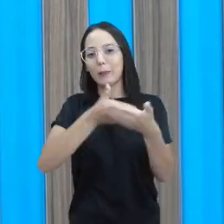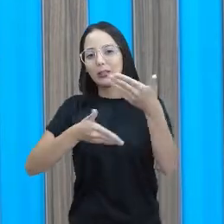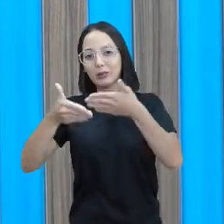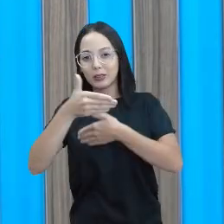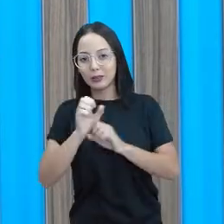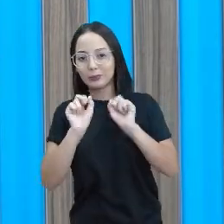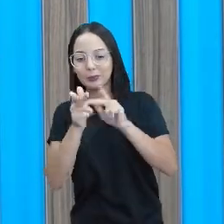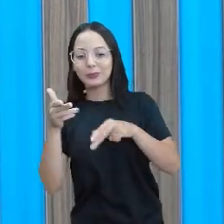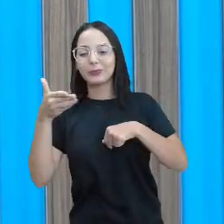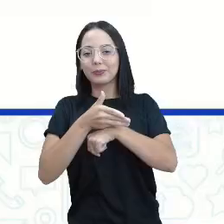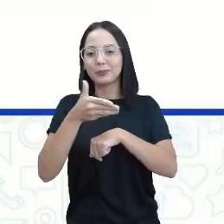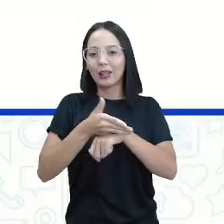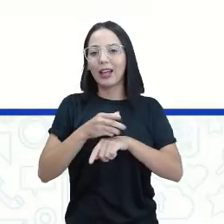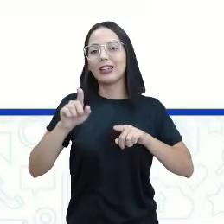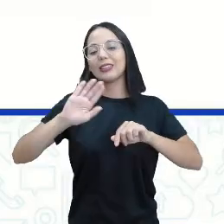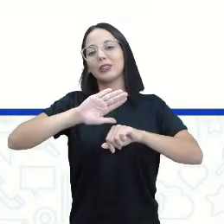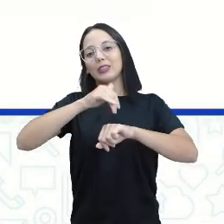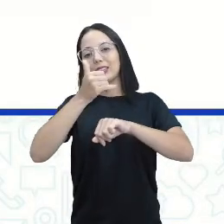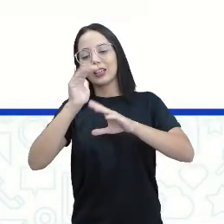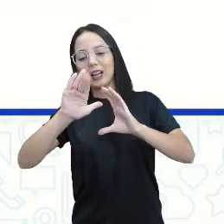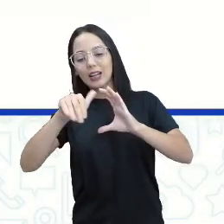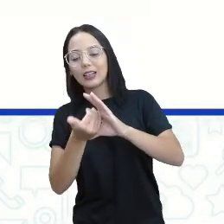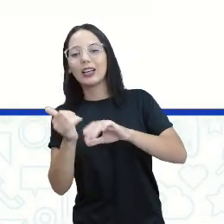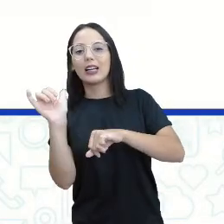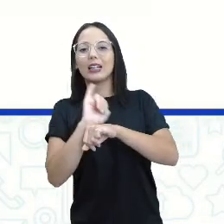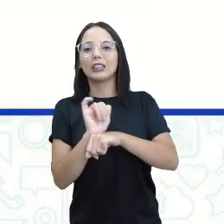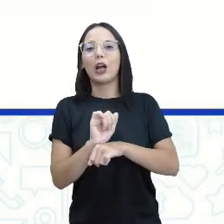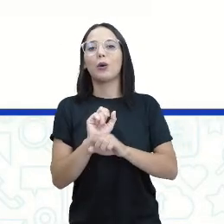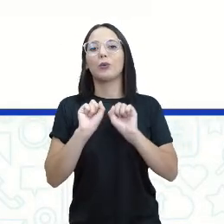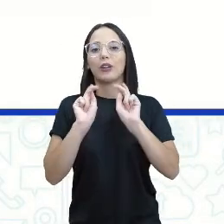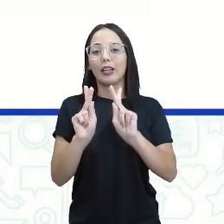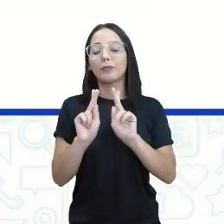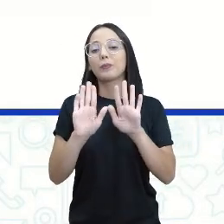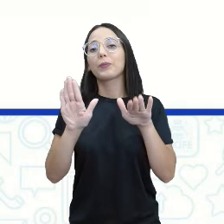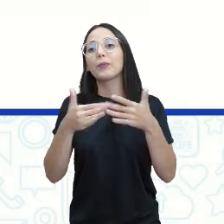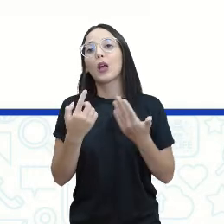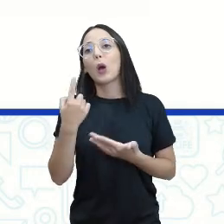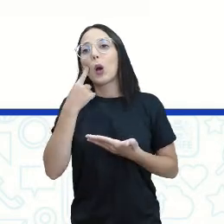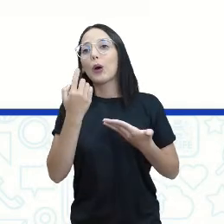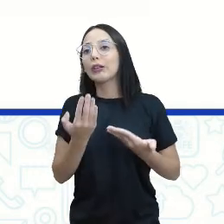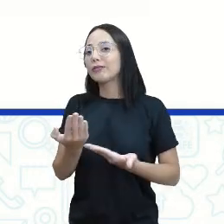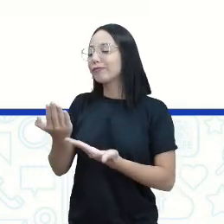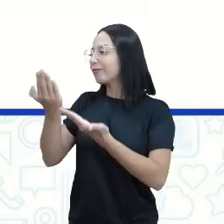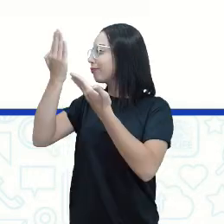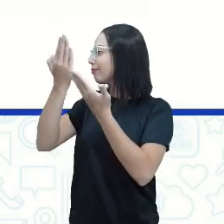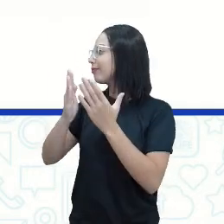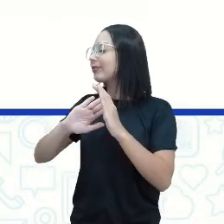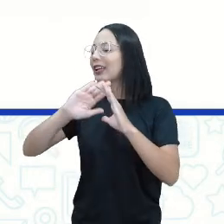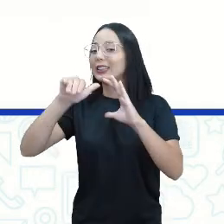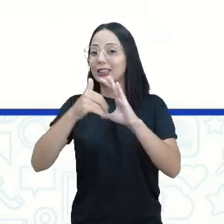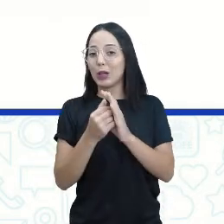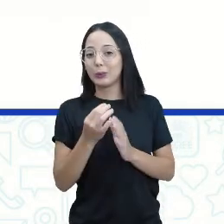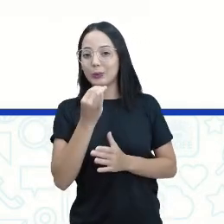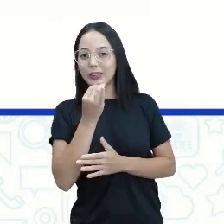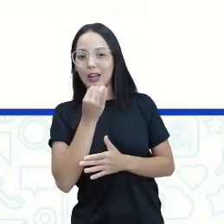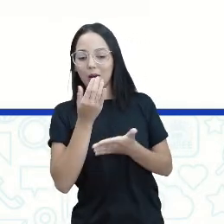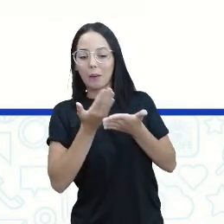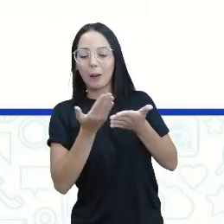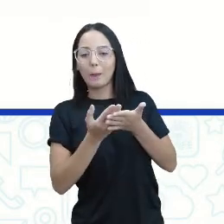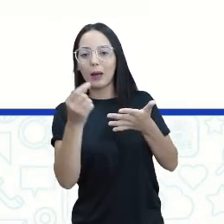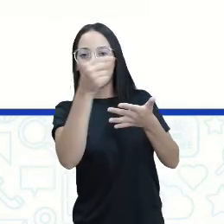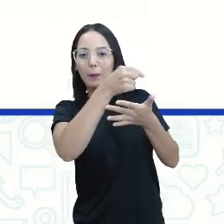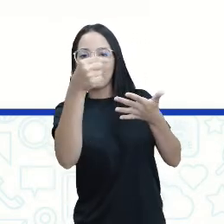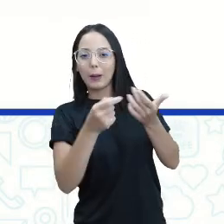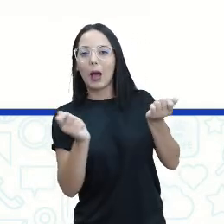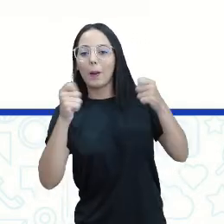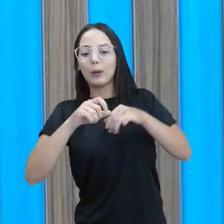pessoal vai lá também no nosso canal, escreve pra gente, tá certo? Então veja aí, ó, nosso canal tem várias aulas lá, onde você pode também